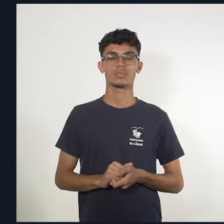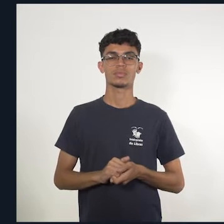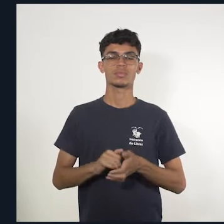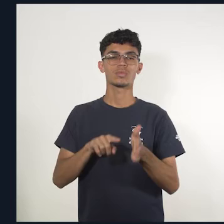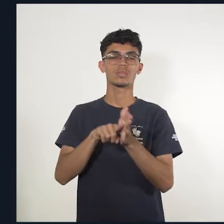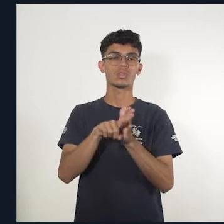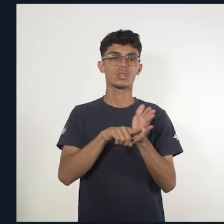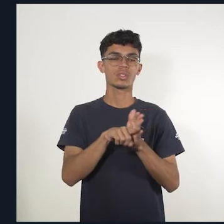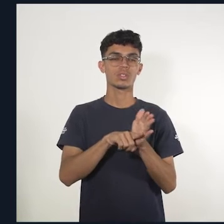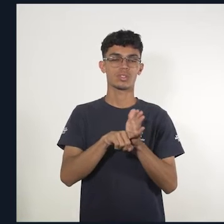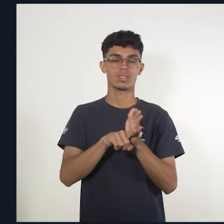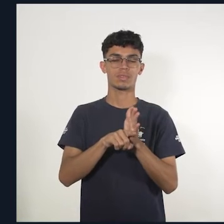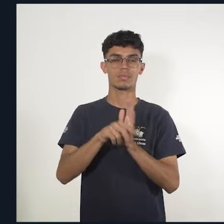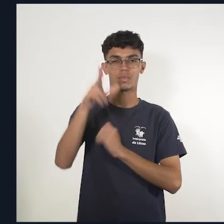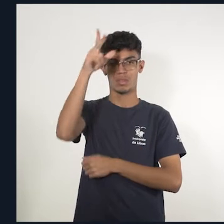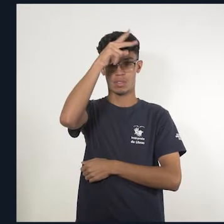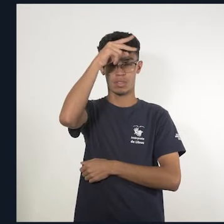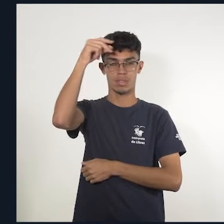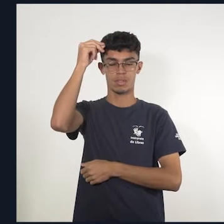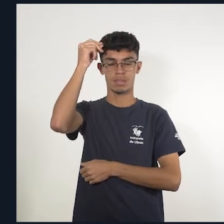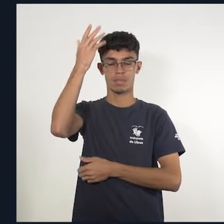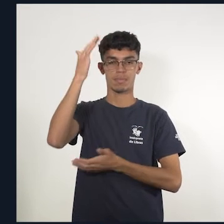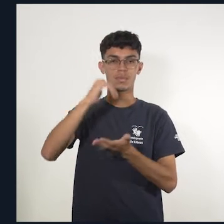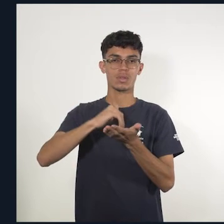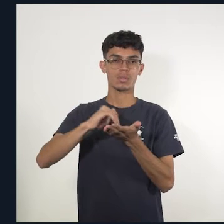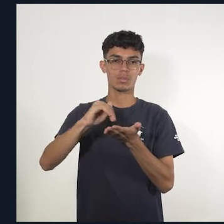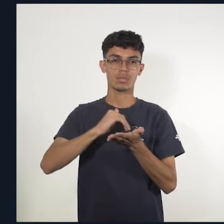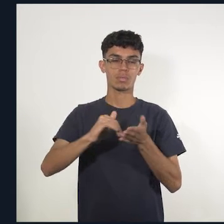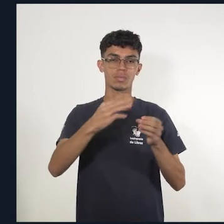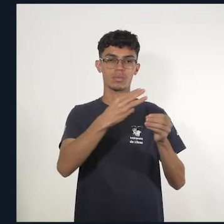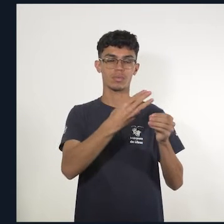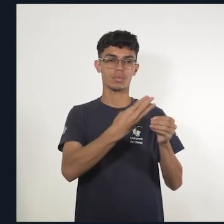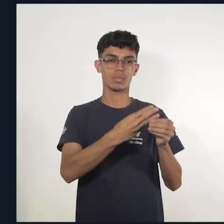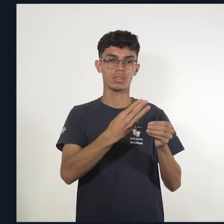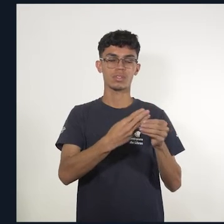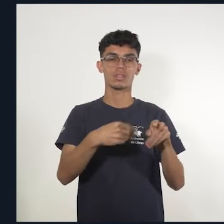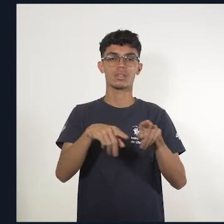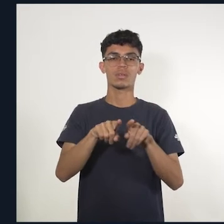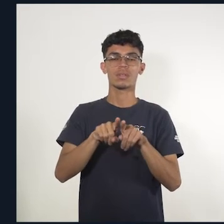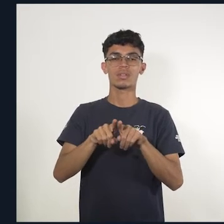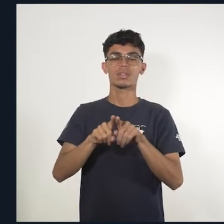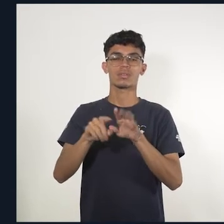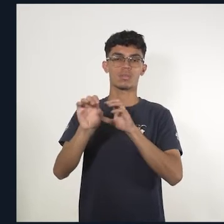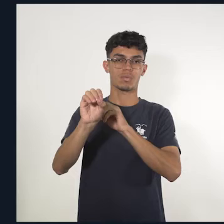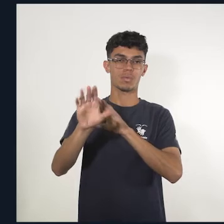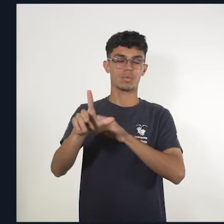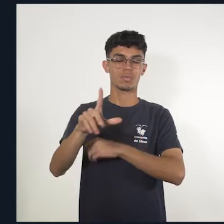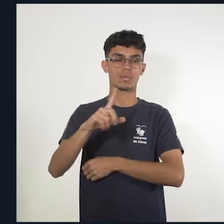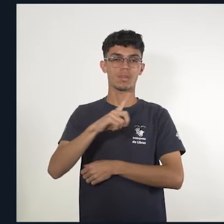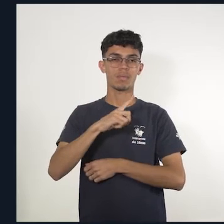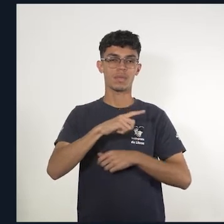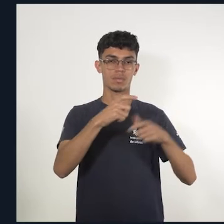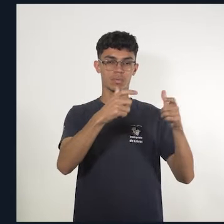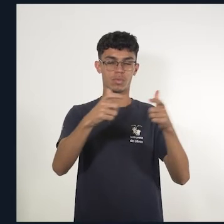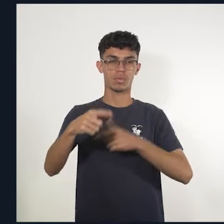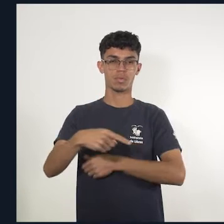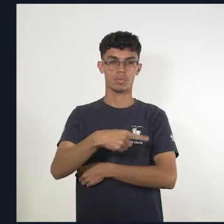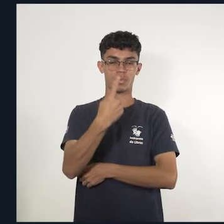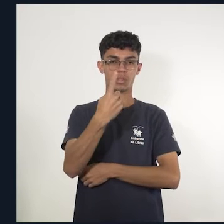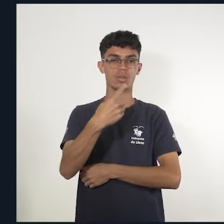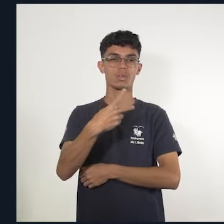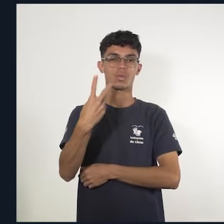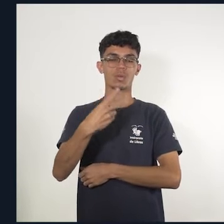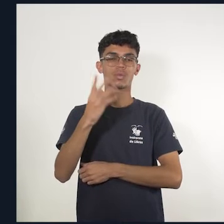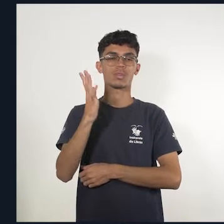Municipal de Saúde, junto com a Secretaria Municipal de Educação, realizou em toda a rede. Esse foi o segundo. O primeiro nós havíamos feito